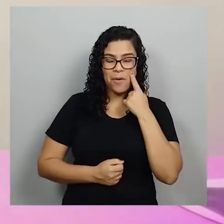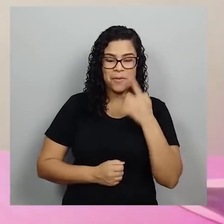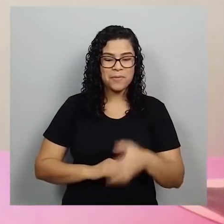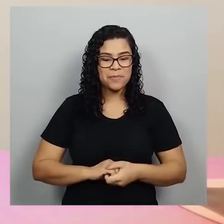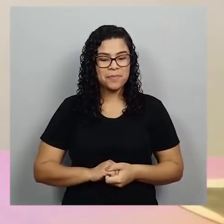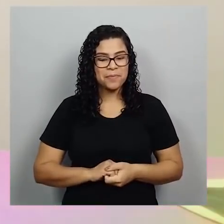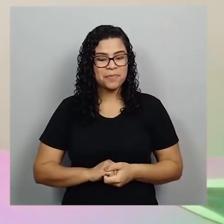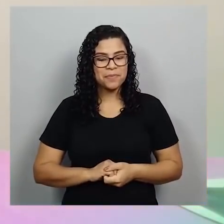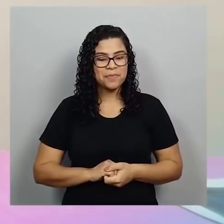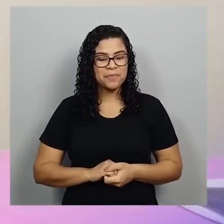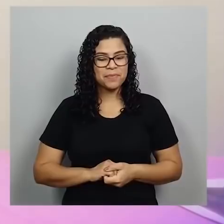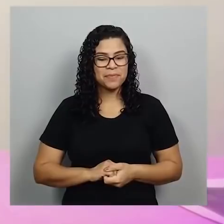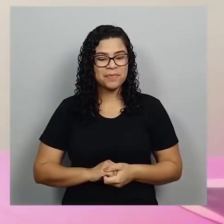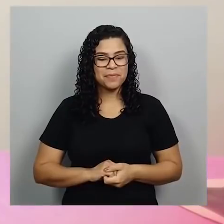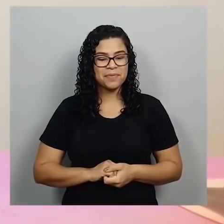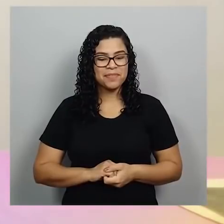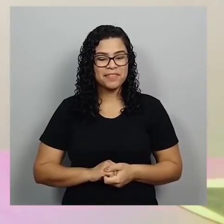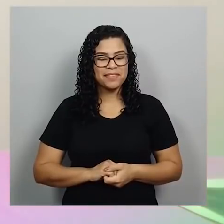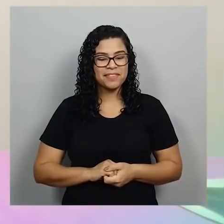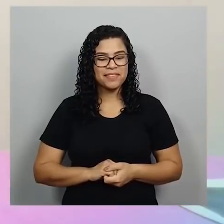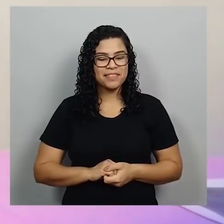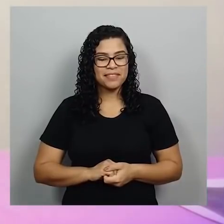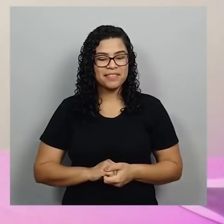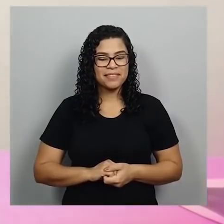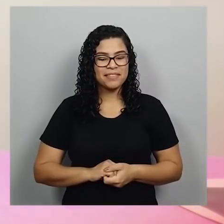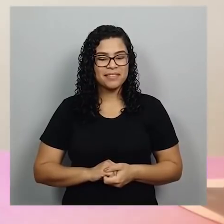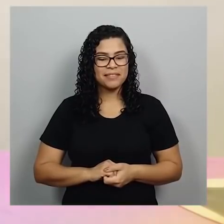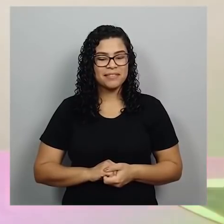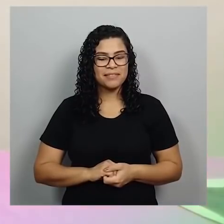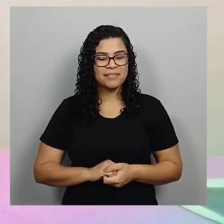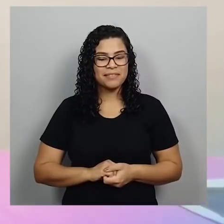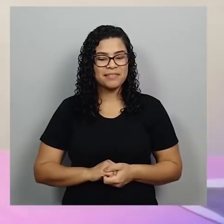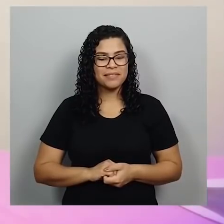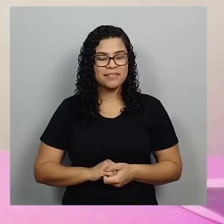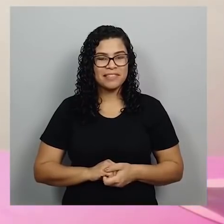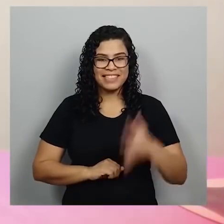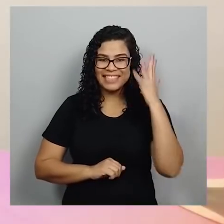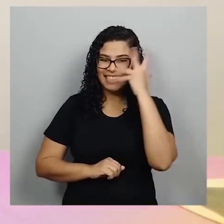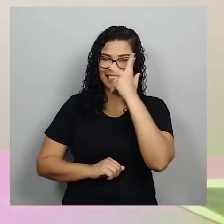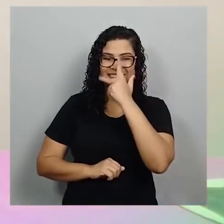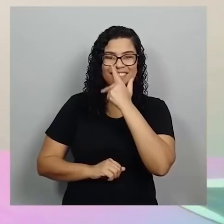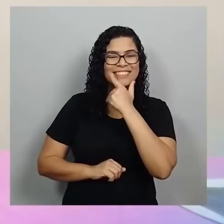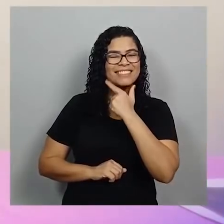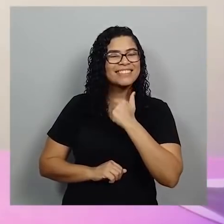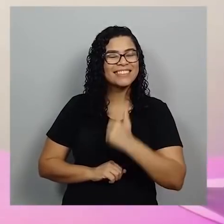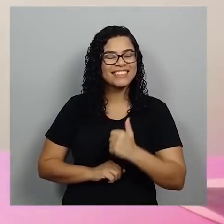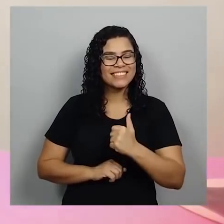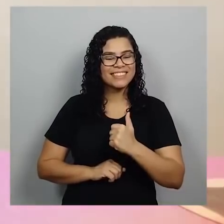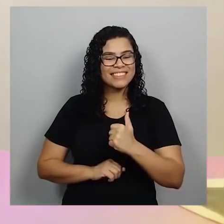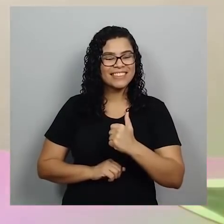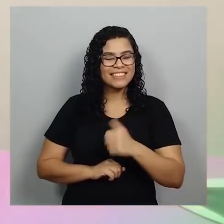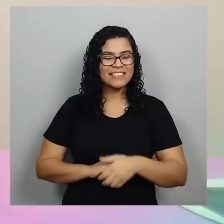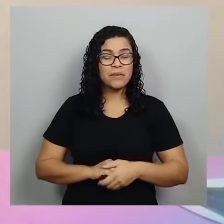só. Tchan, tchan, tchan, tchan. Que bonito que vai